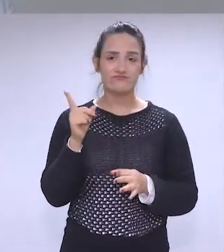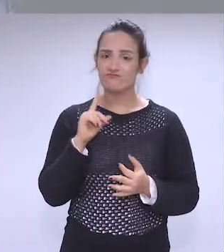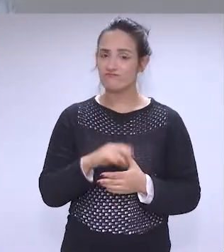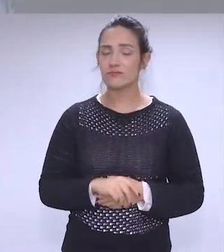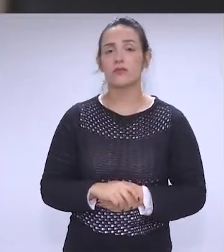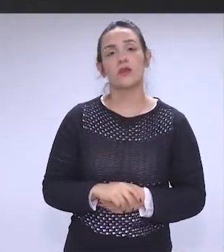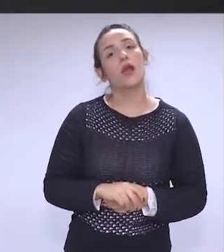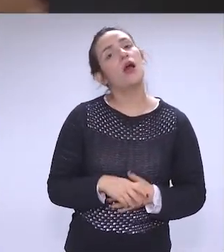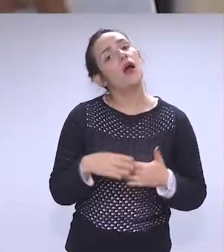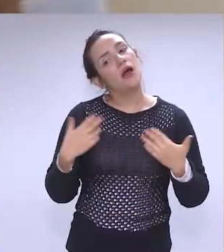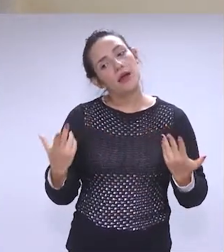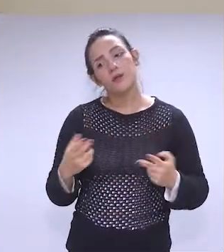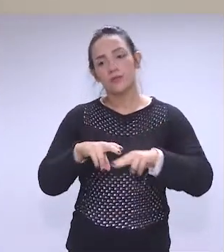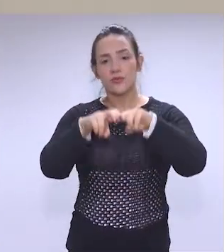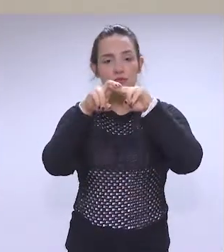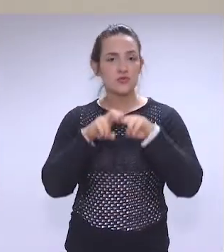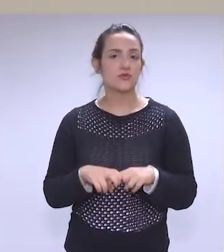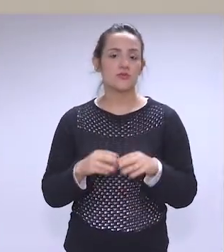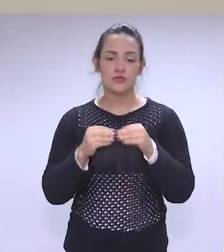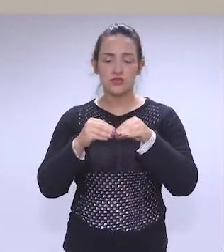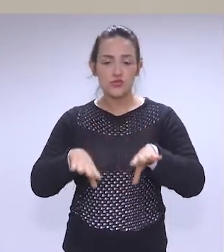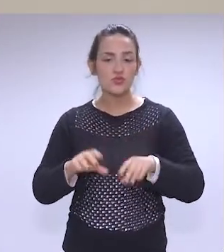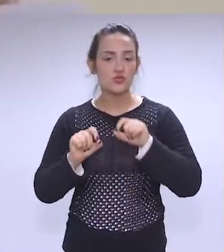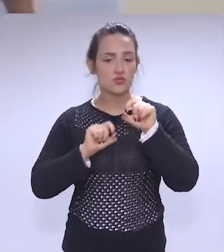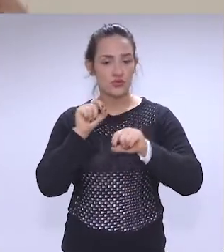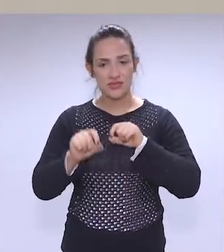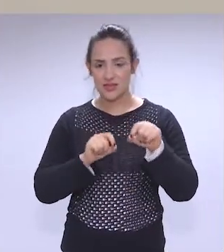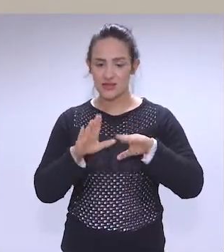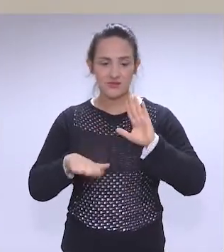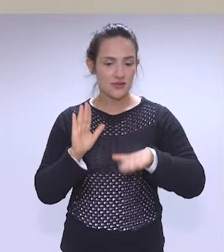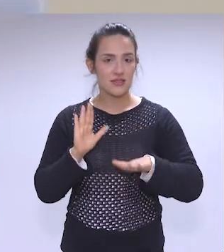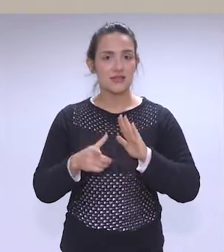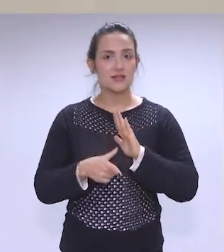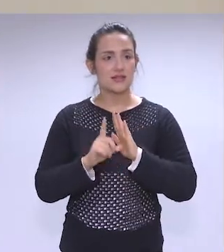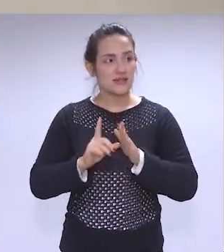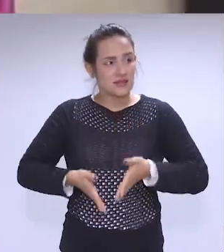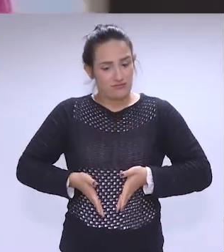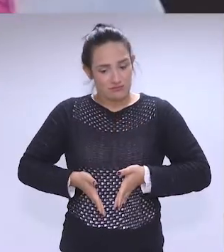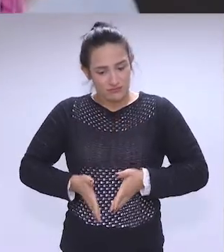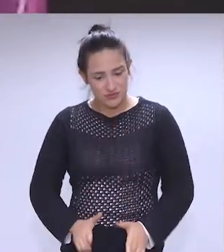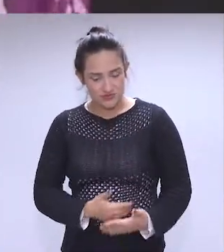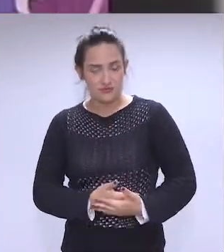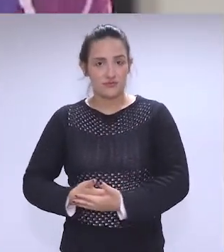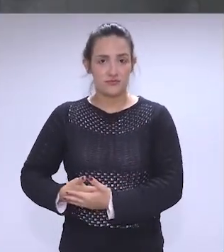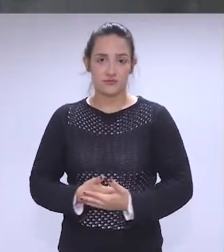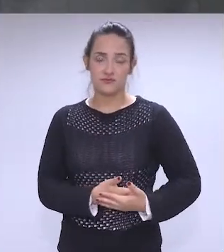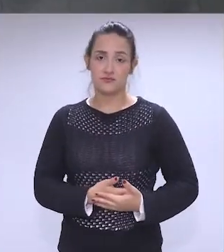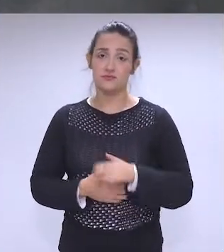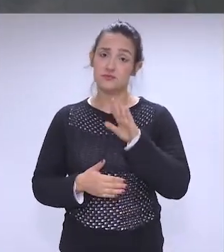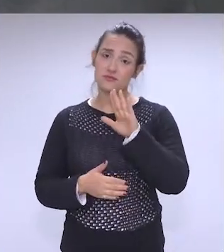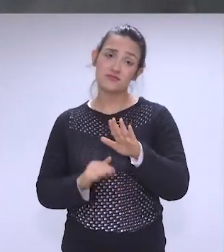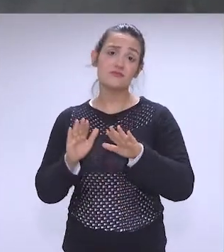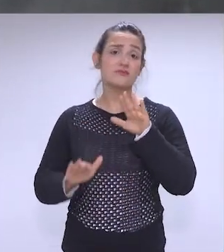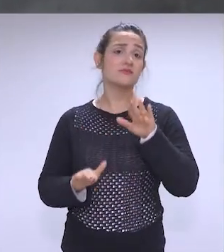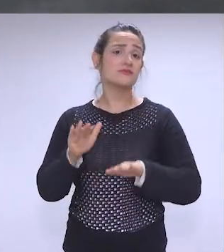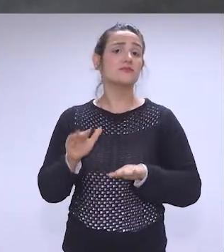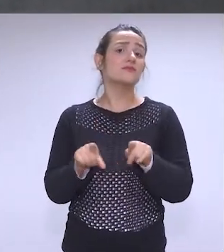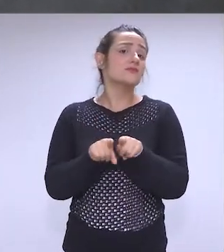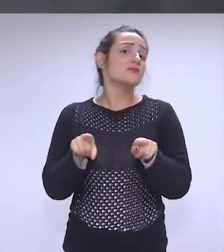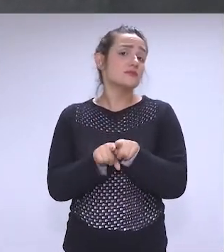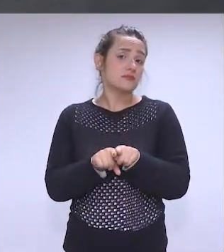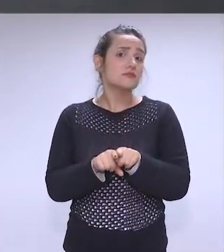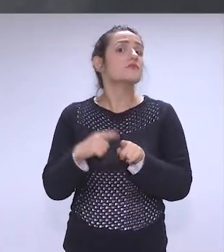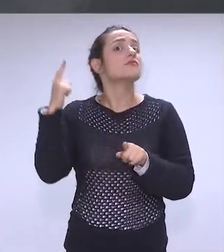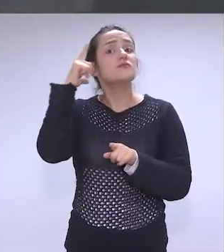o final, o que pode aumentar, por exemplo, o risco de trabalho de parto prematuro, ou mesmo pode, mesmo que leve uma